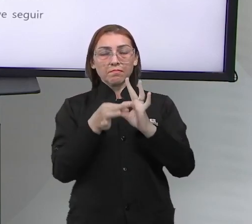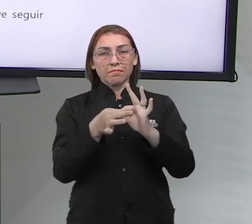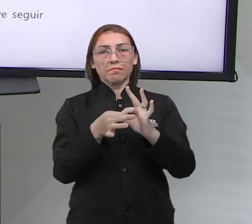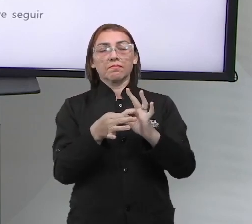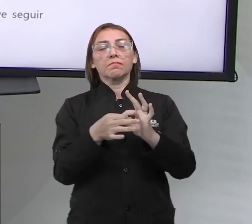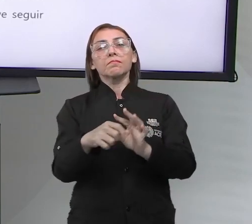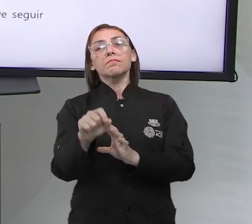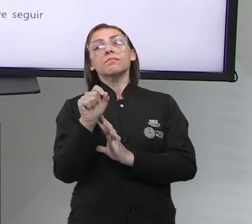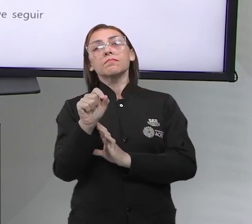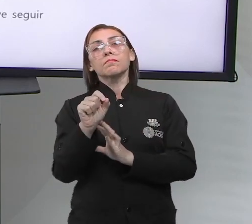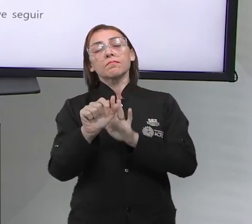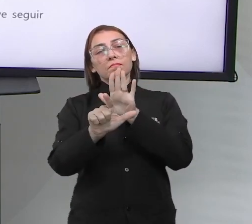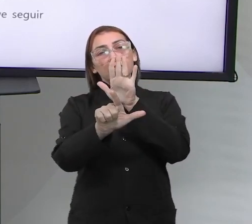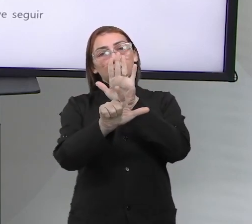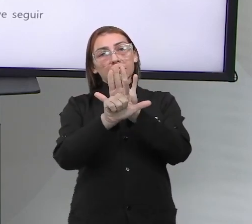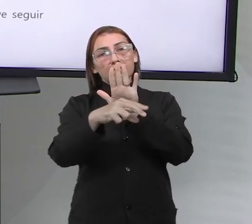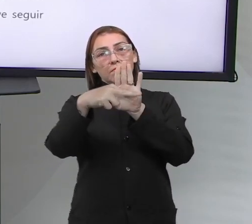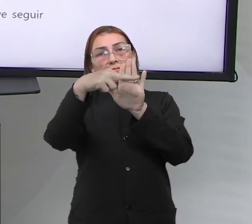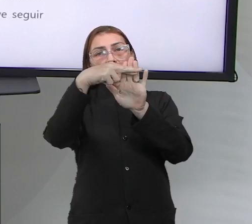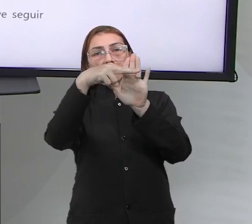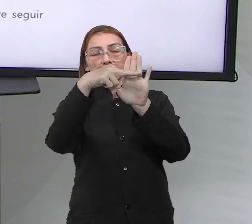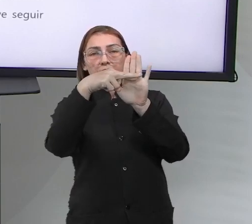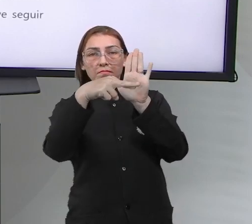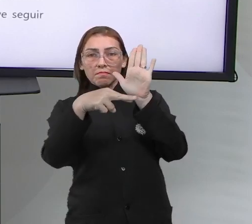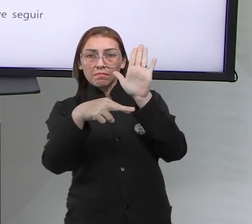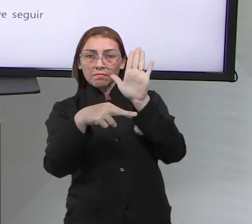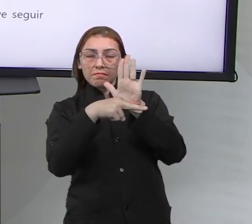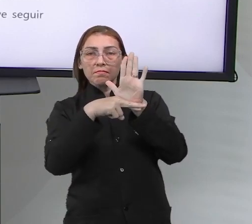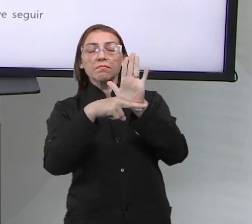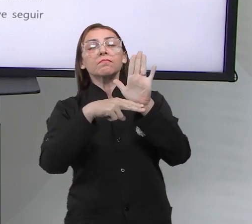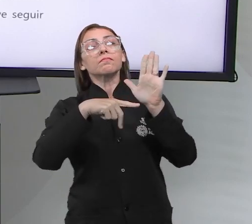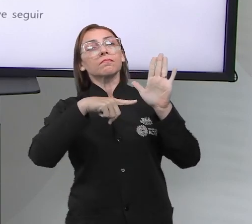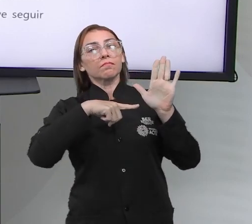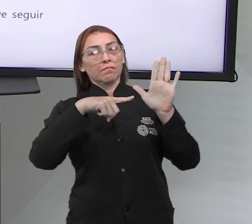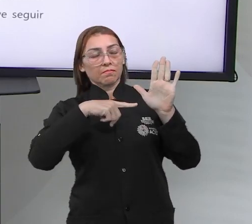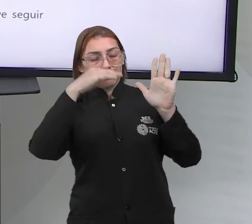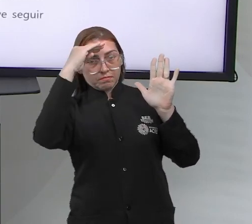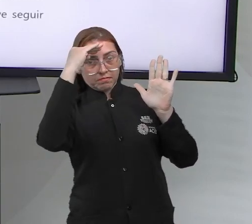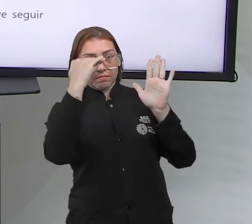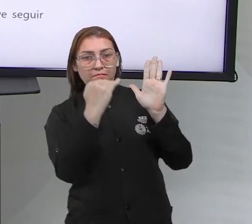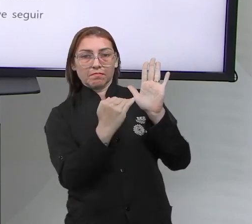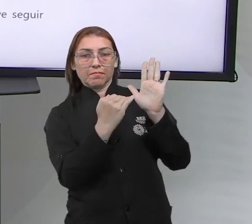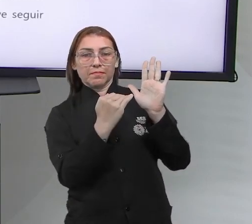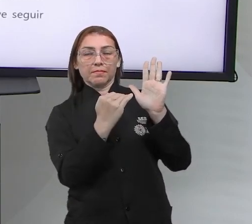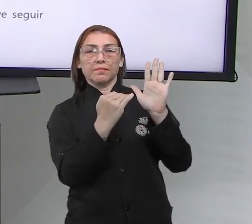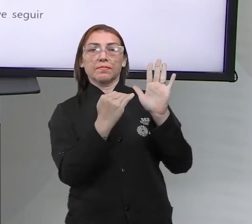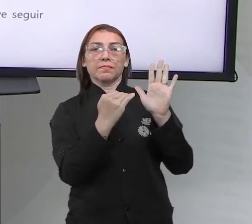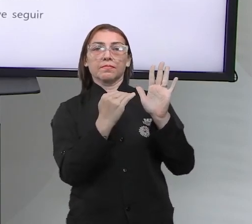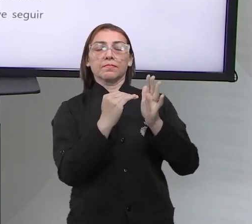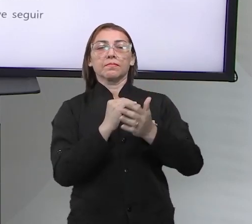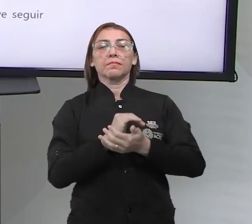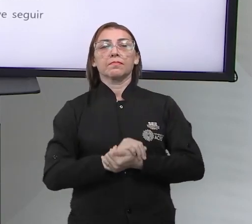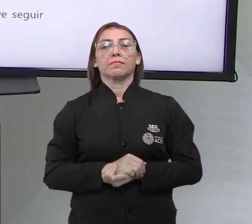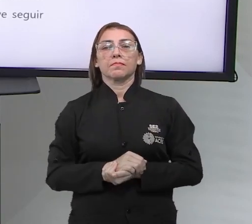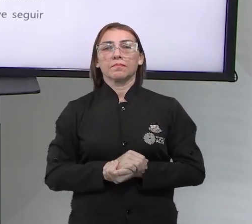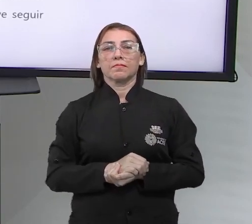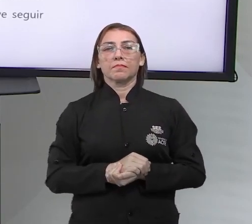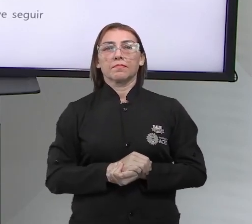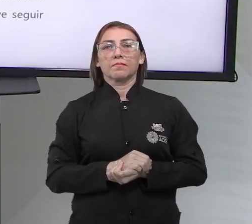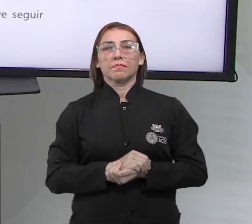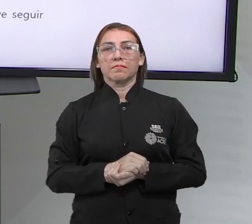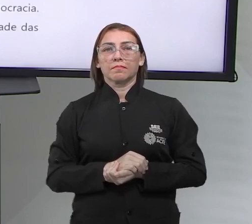com aquilo que as regras que regem a nossa sociedade, elas estão estabelecendo em um determinado